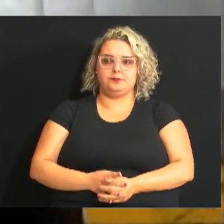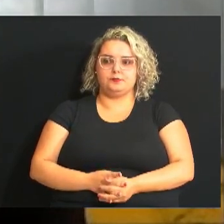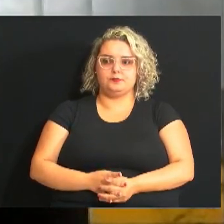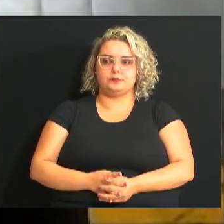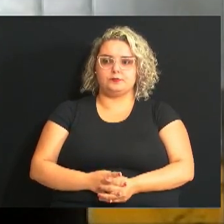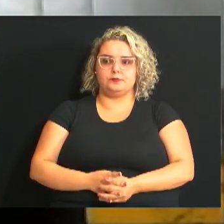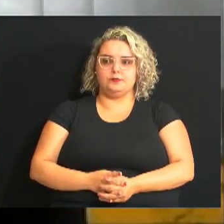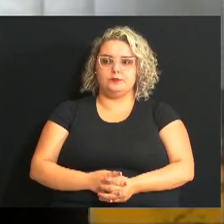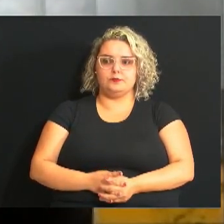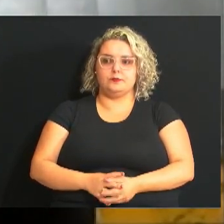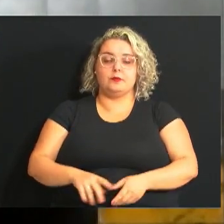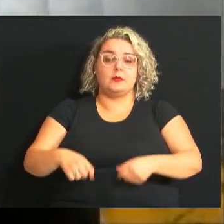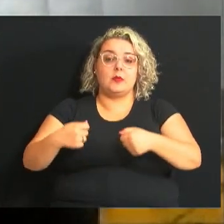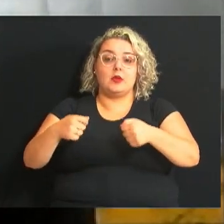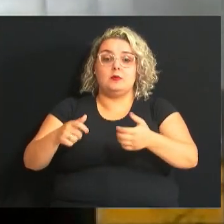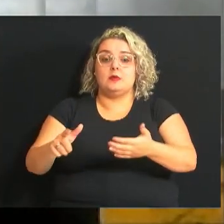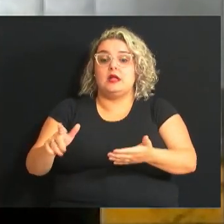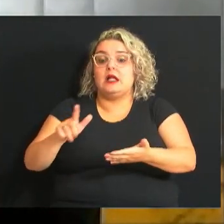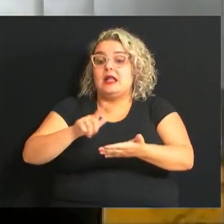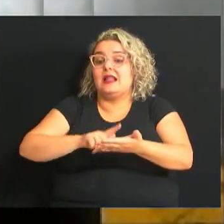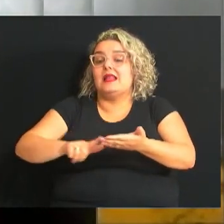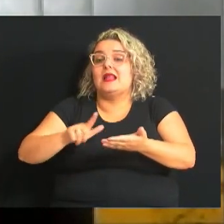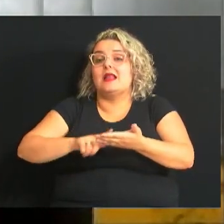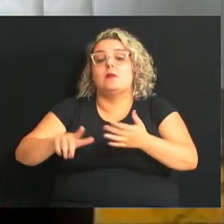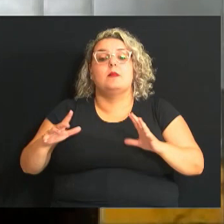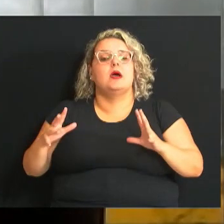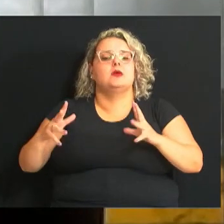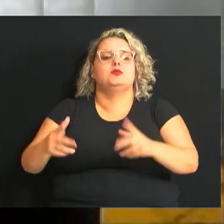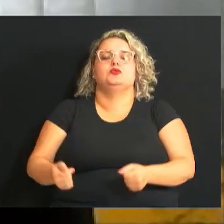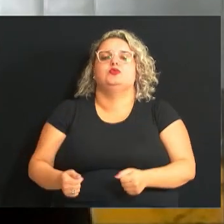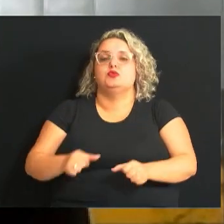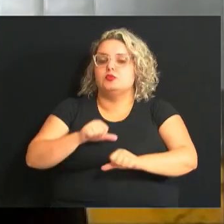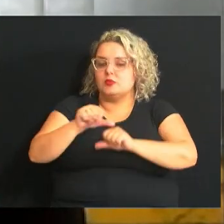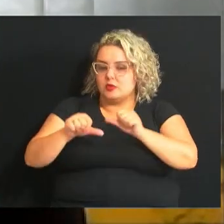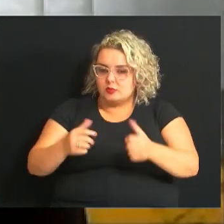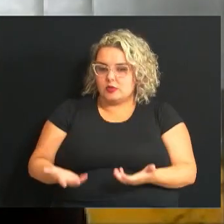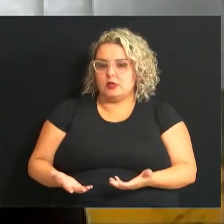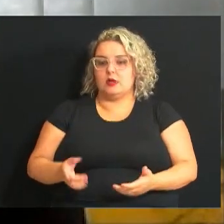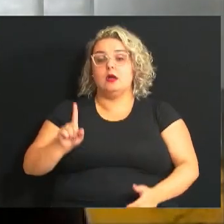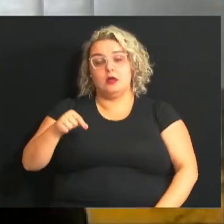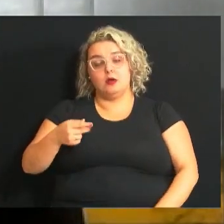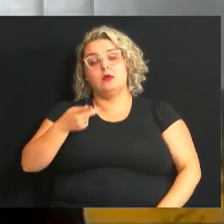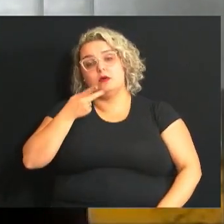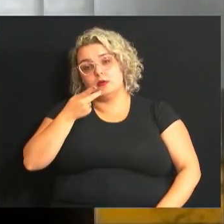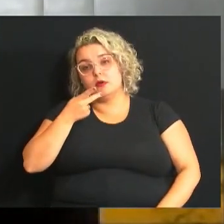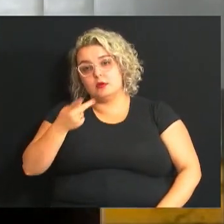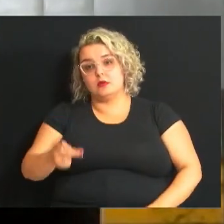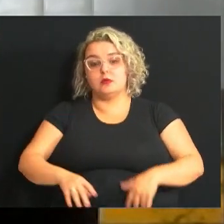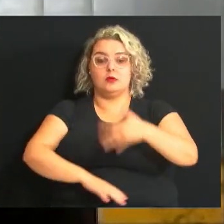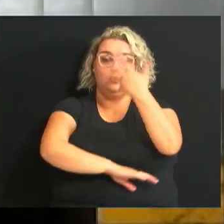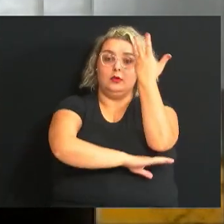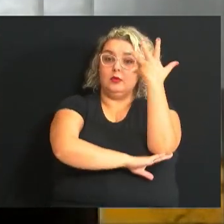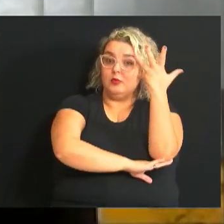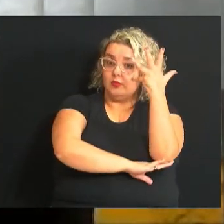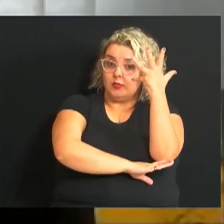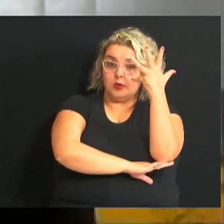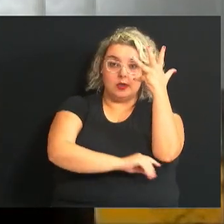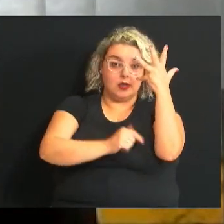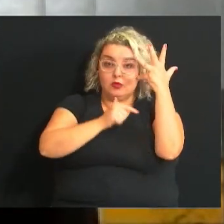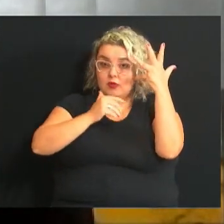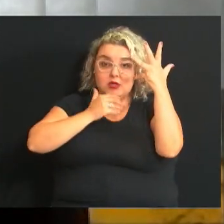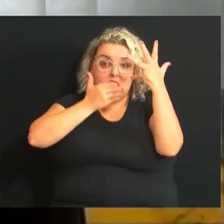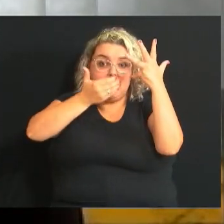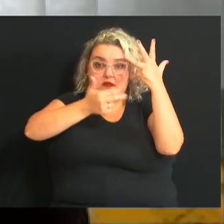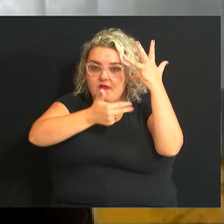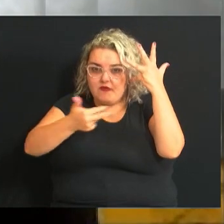excluir, limpar o seu terreno, né? Na verdade, é o que a gente fala. Uma árvore, ela não vai dar fruto, ela não vai crescer